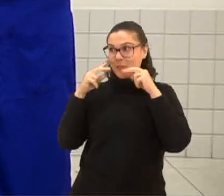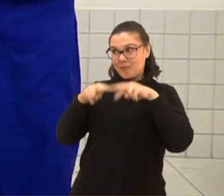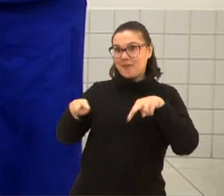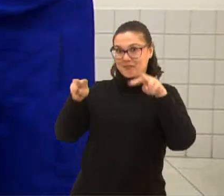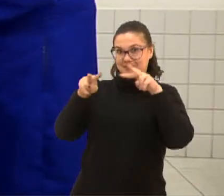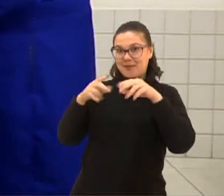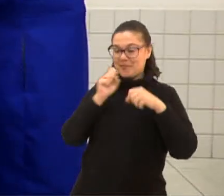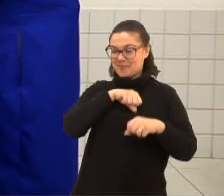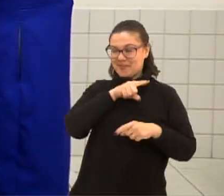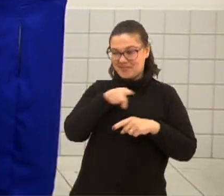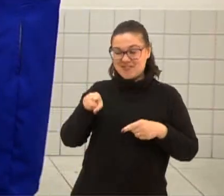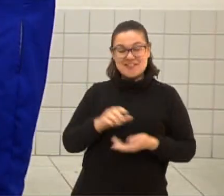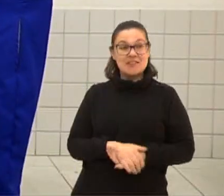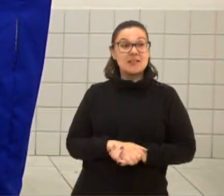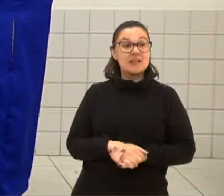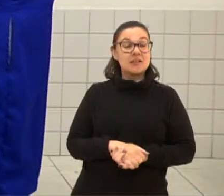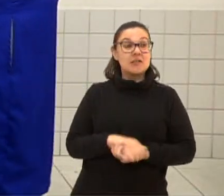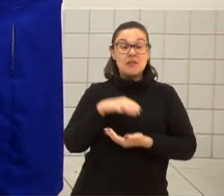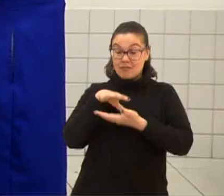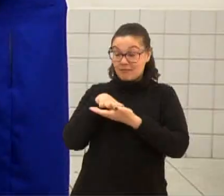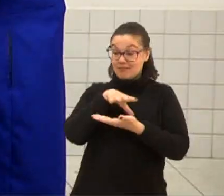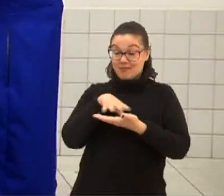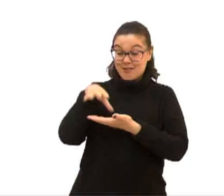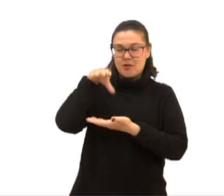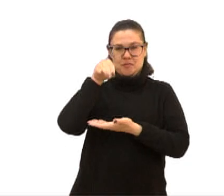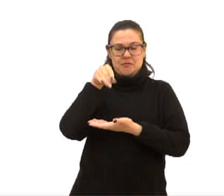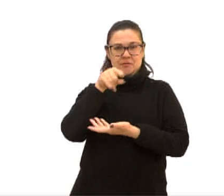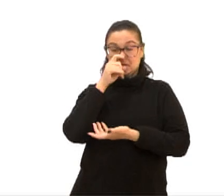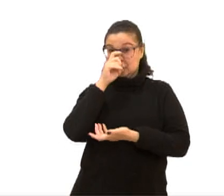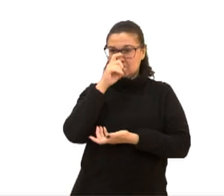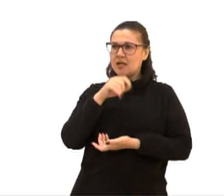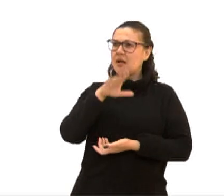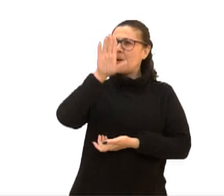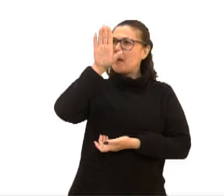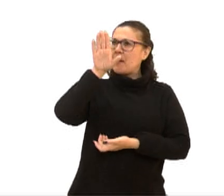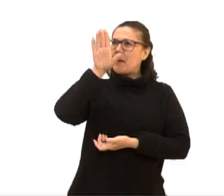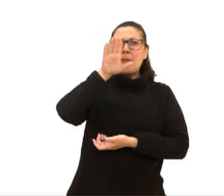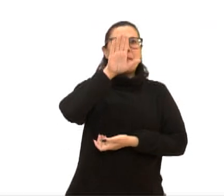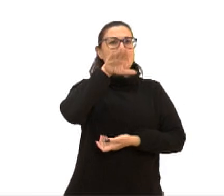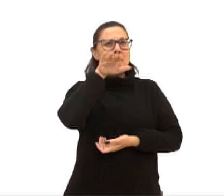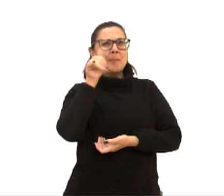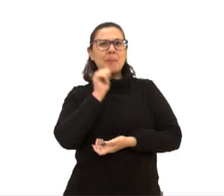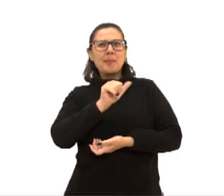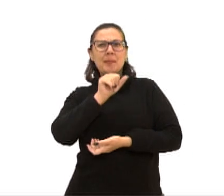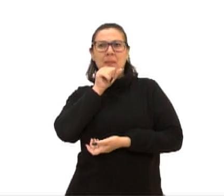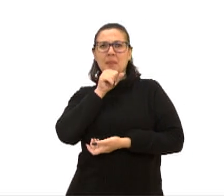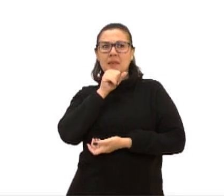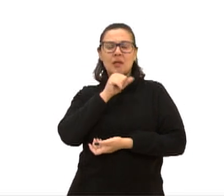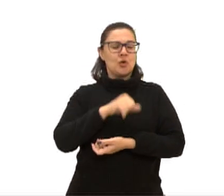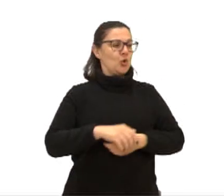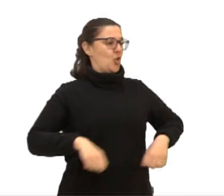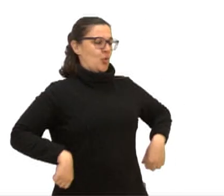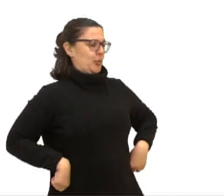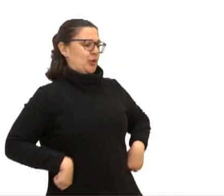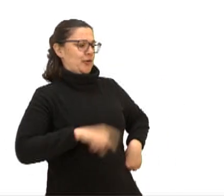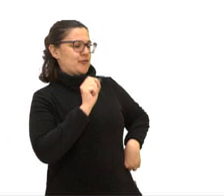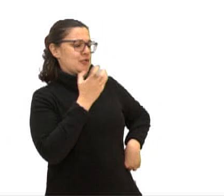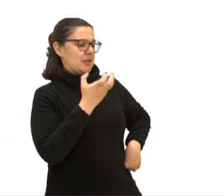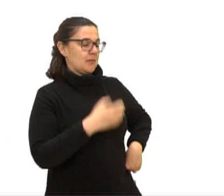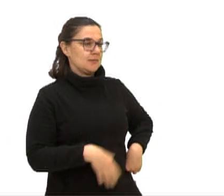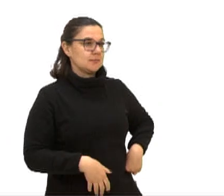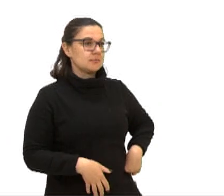Lógico. Então tá, Pluft, o fantasminha. Mamãe. O que é Pluft?